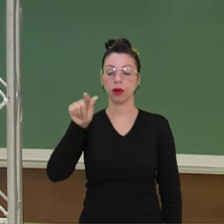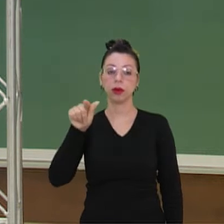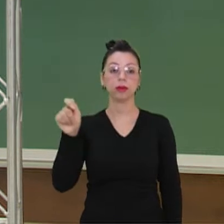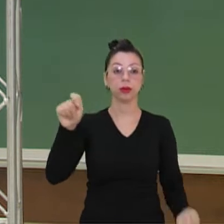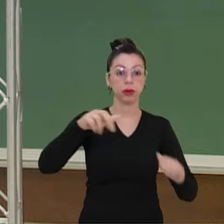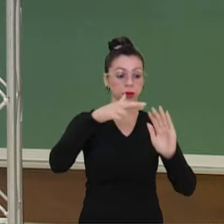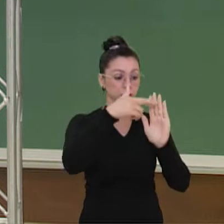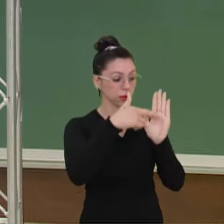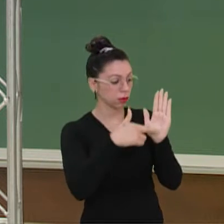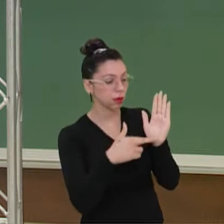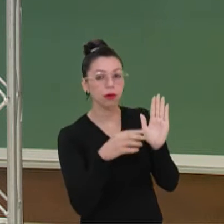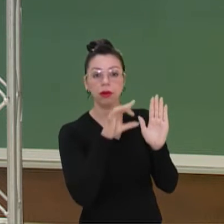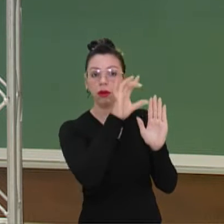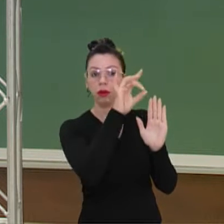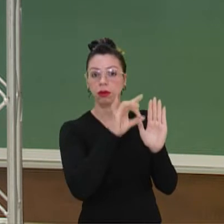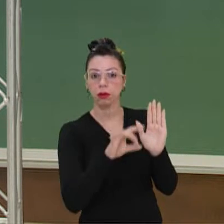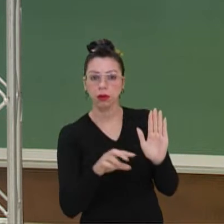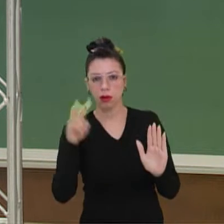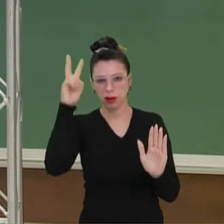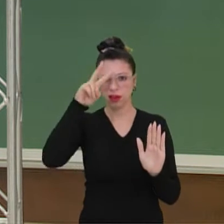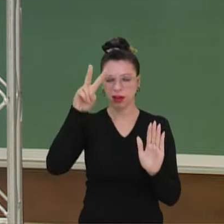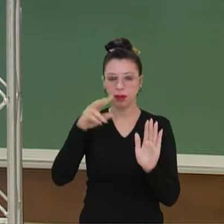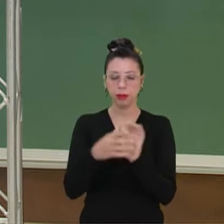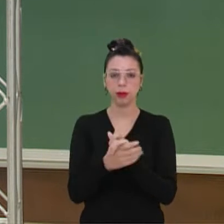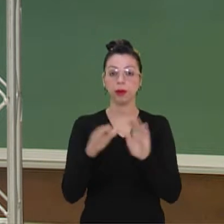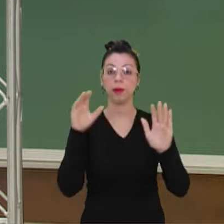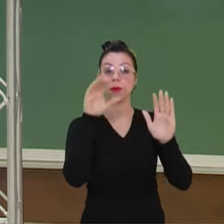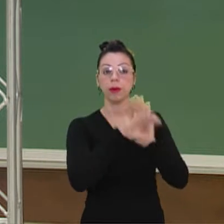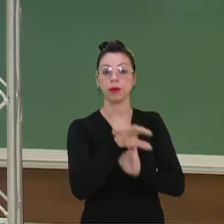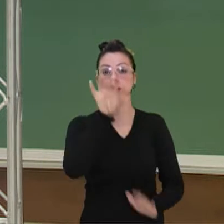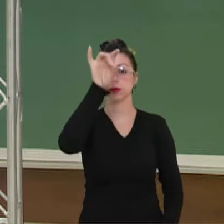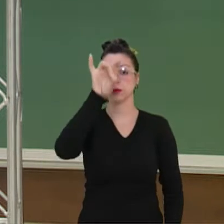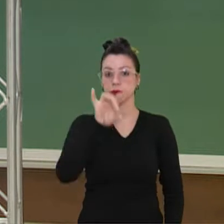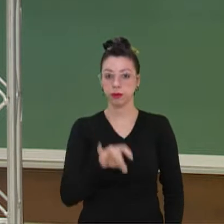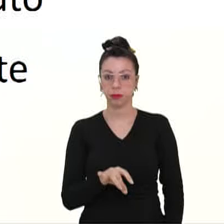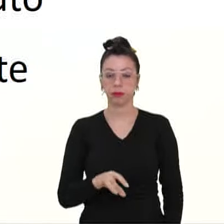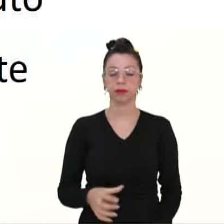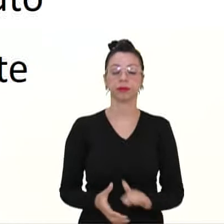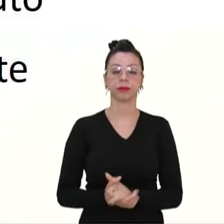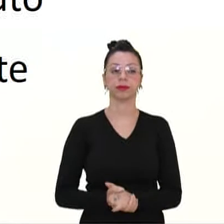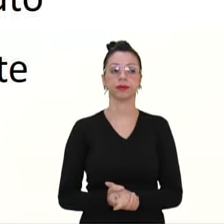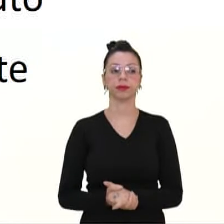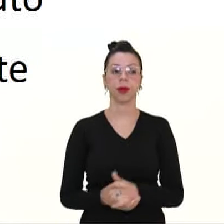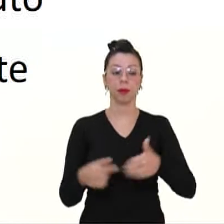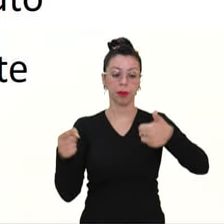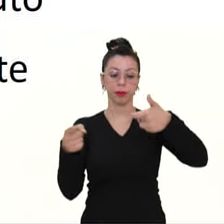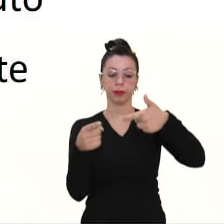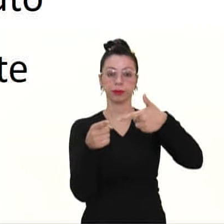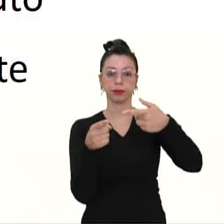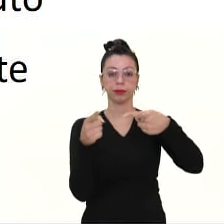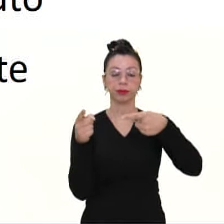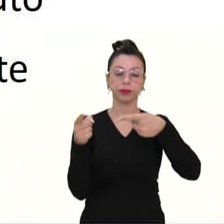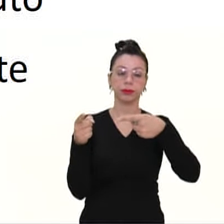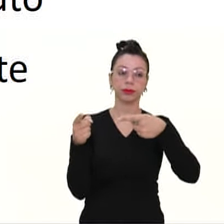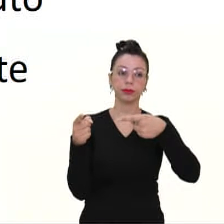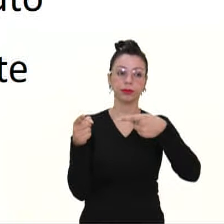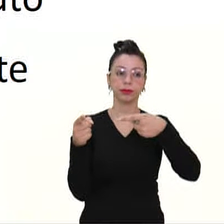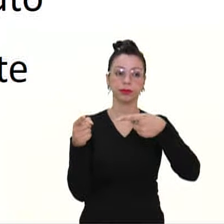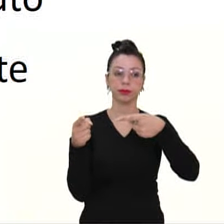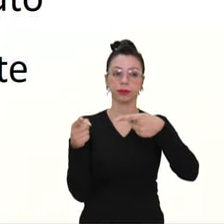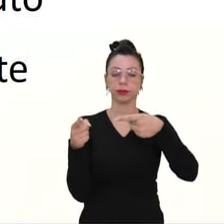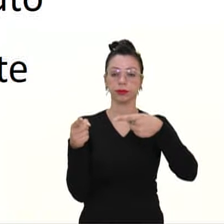primeiramente. Lembra lá das definições? Tá aqui, ó. Olha só na nossa tela. Então, a primeira definição, né, é